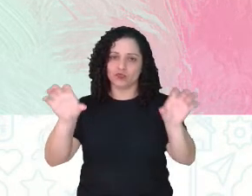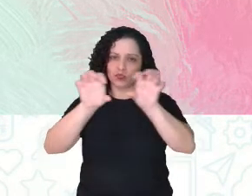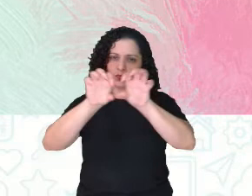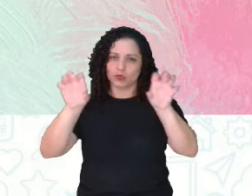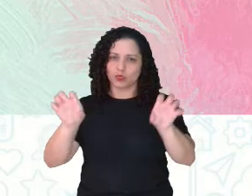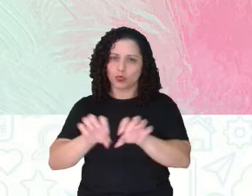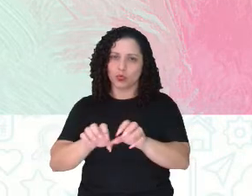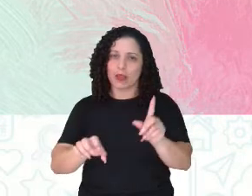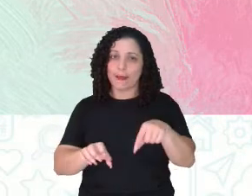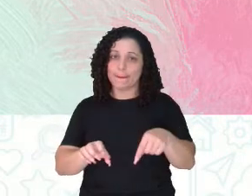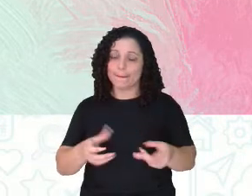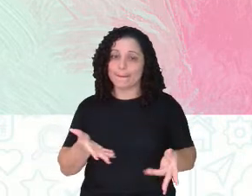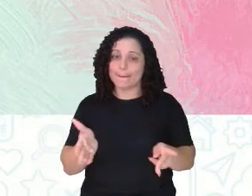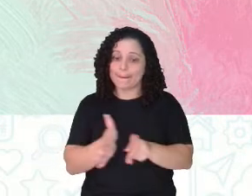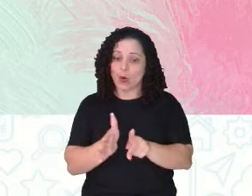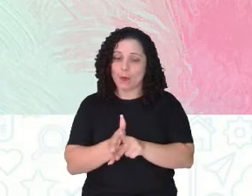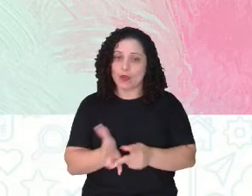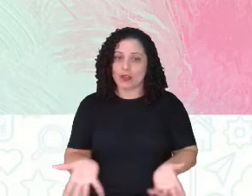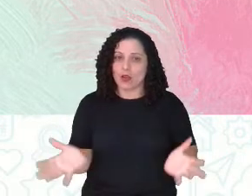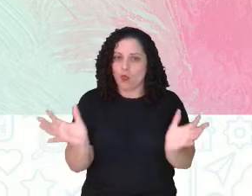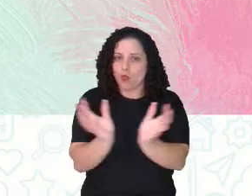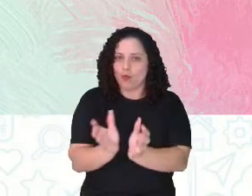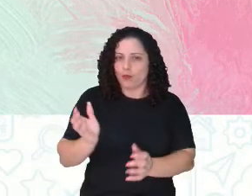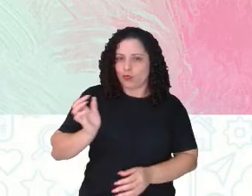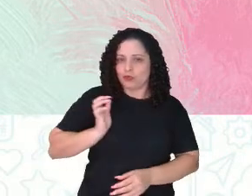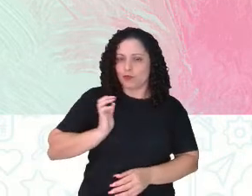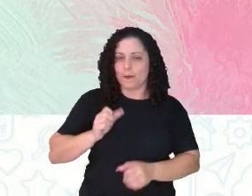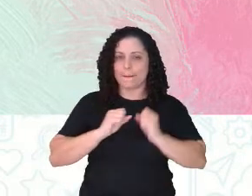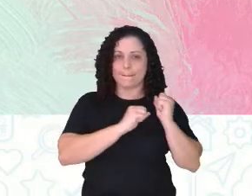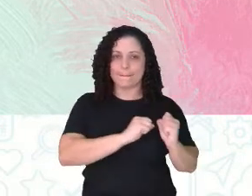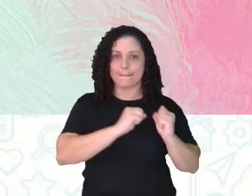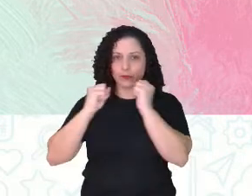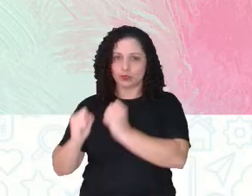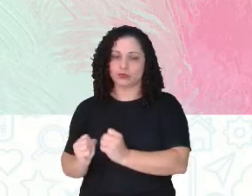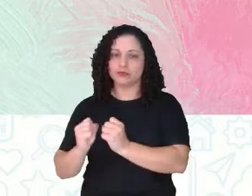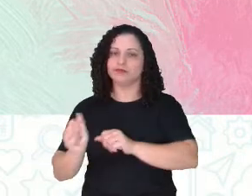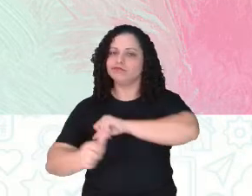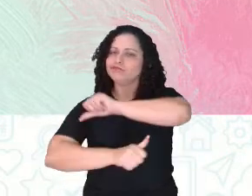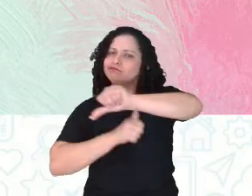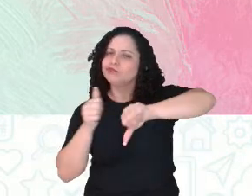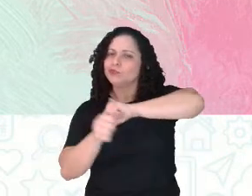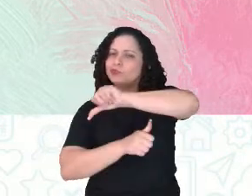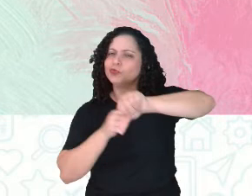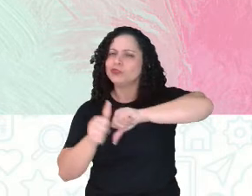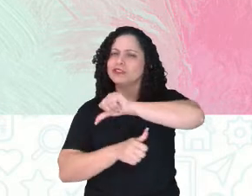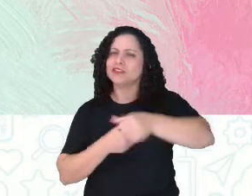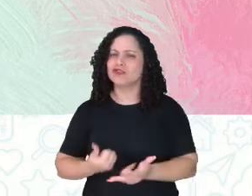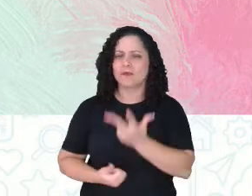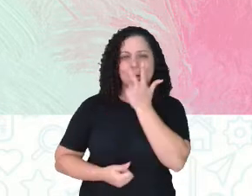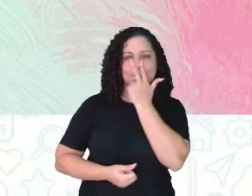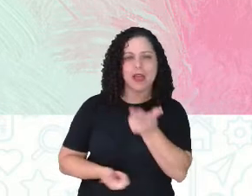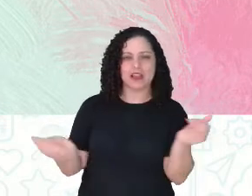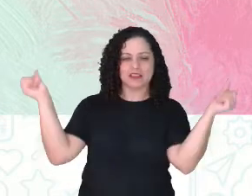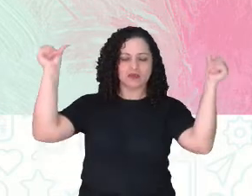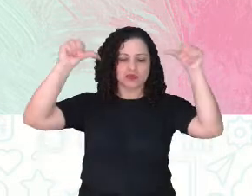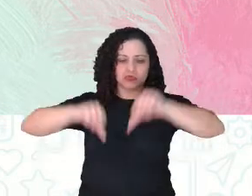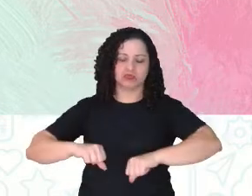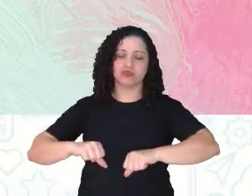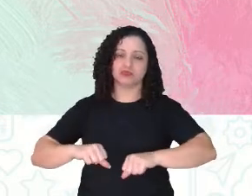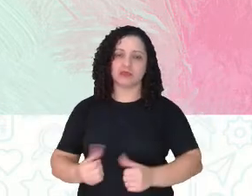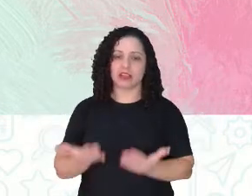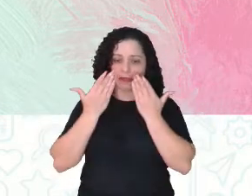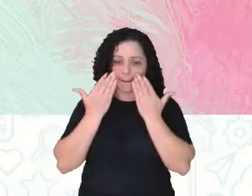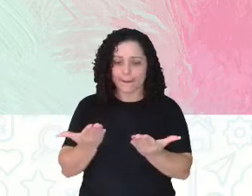à elite e ao poder, todas as possíveis mudanças são encaradas de forma negativa por parte da